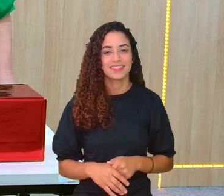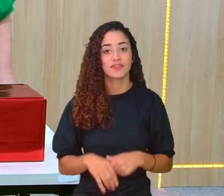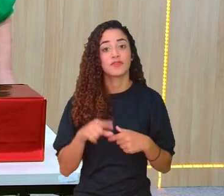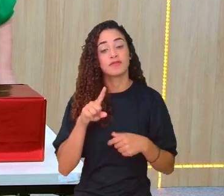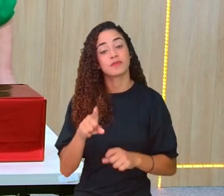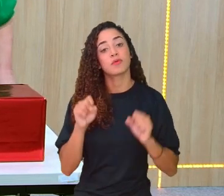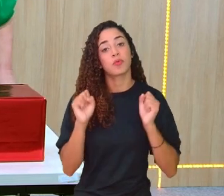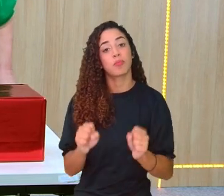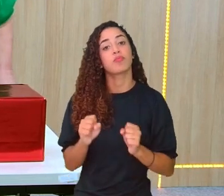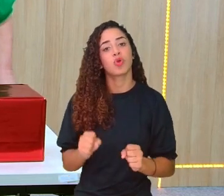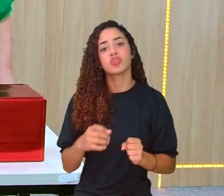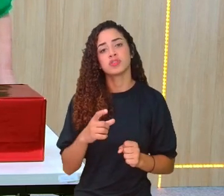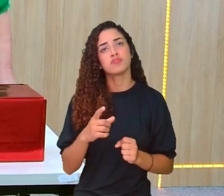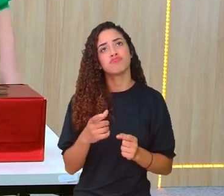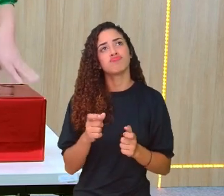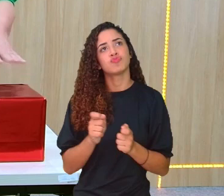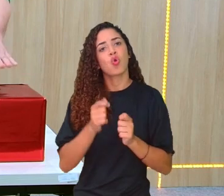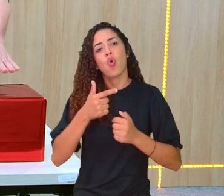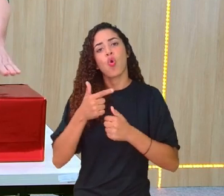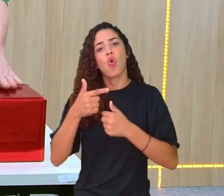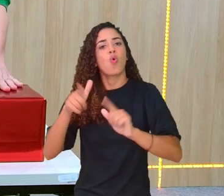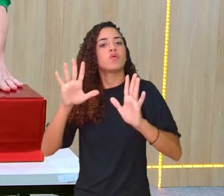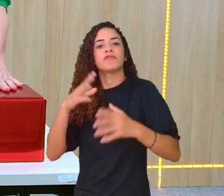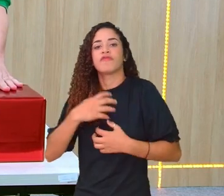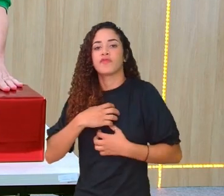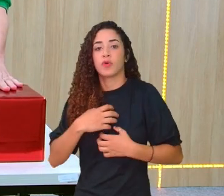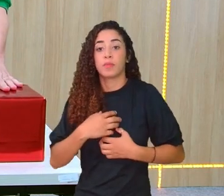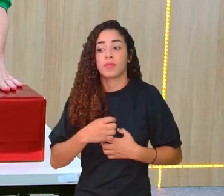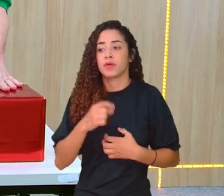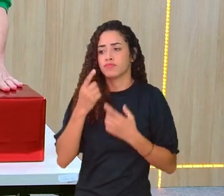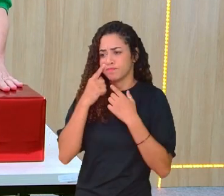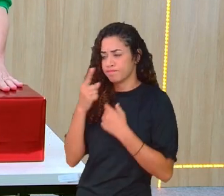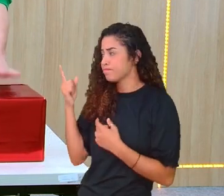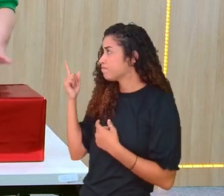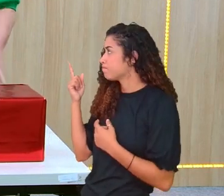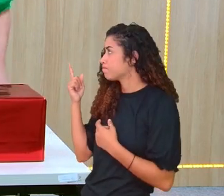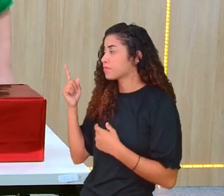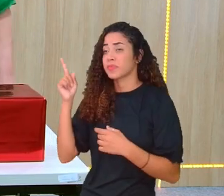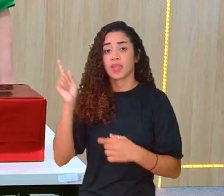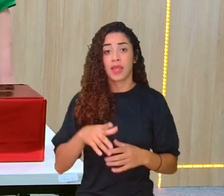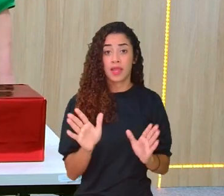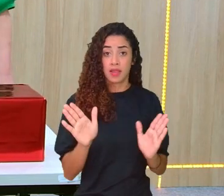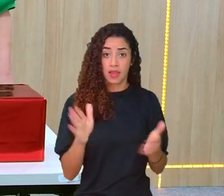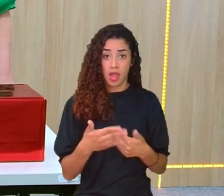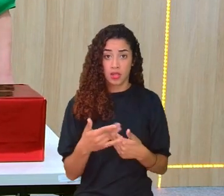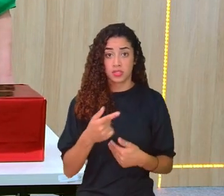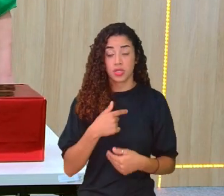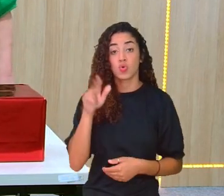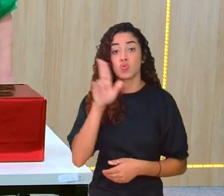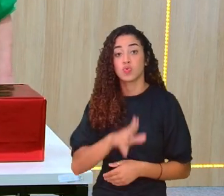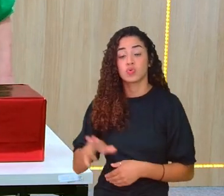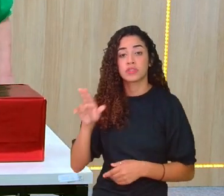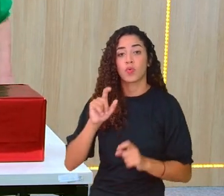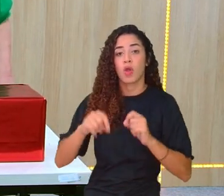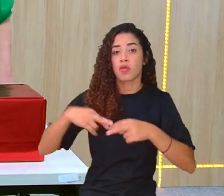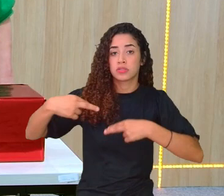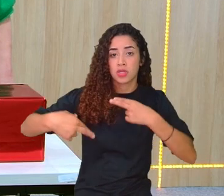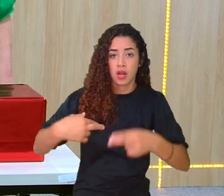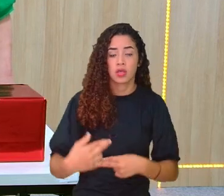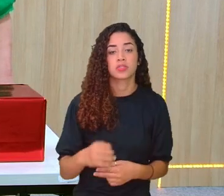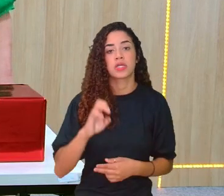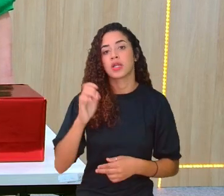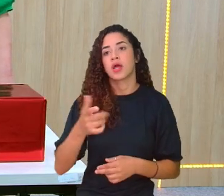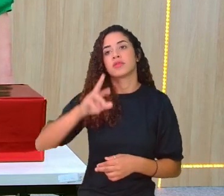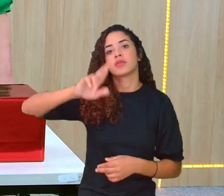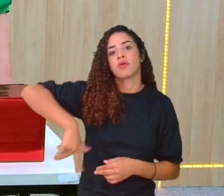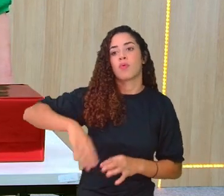vocês podem fazer de outra maneira. Gente, isso aqui é uma caixa, isso eu usei reciclagem. Claro que não é completamente reciclagem, porque o papelzinho